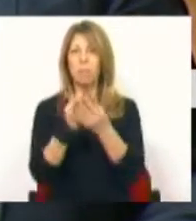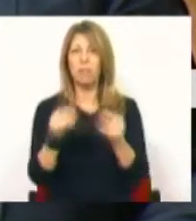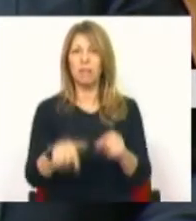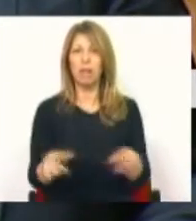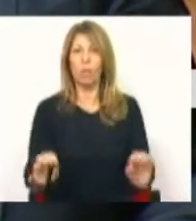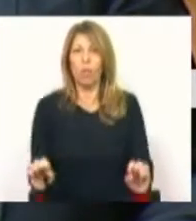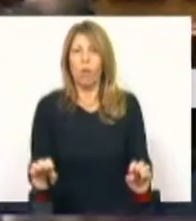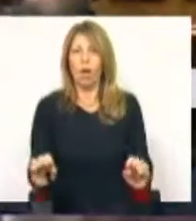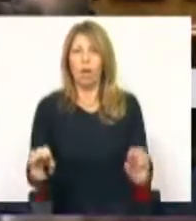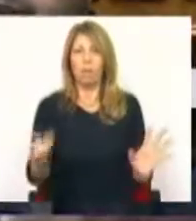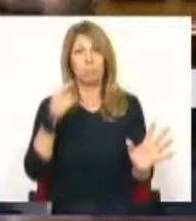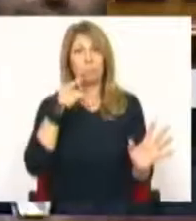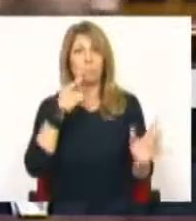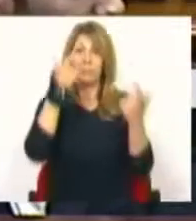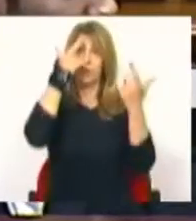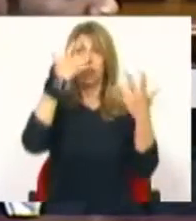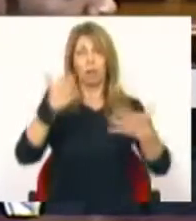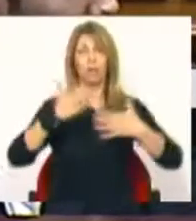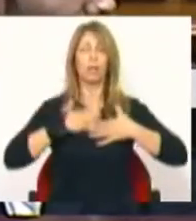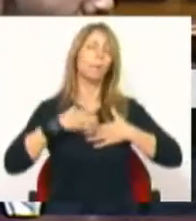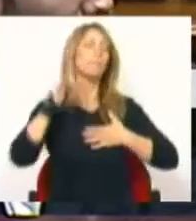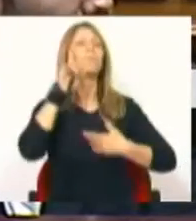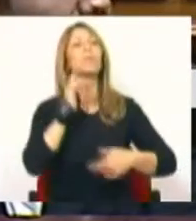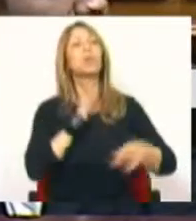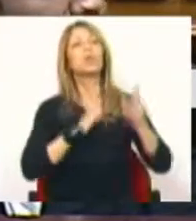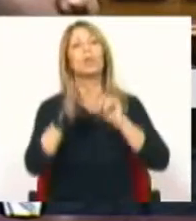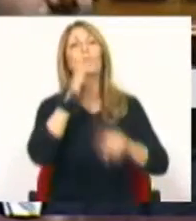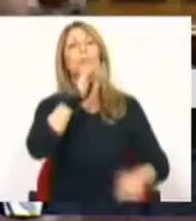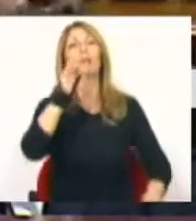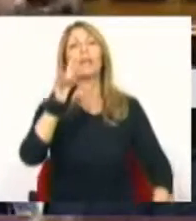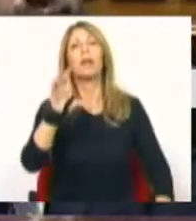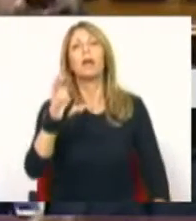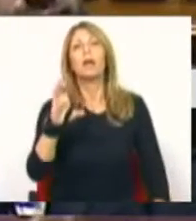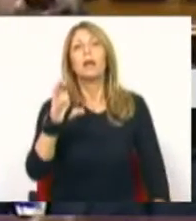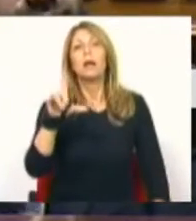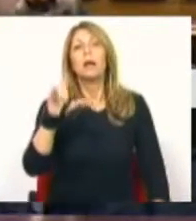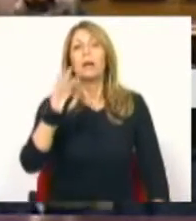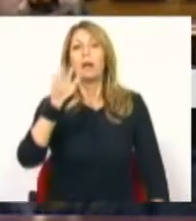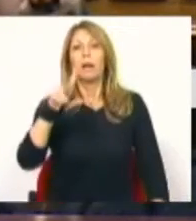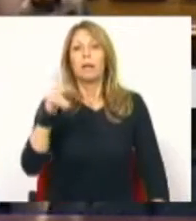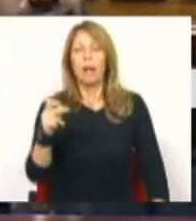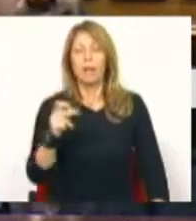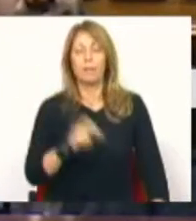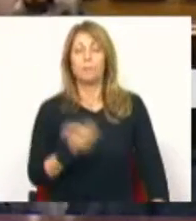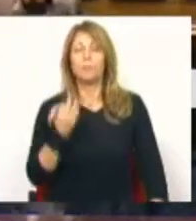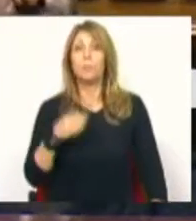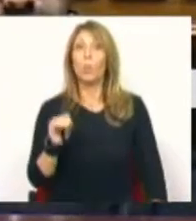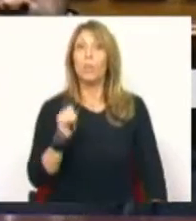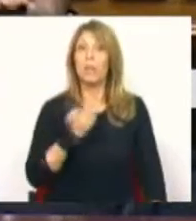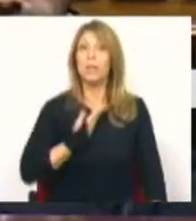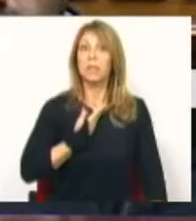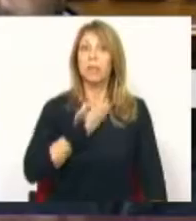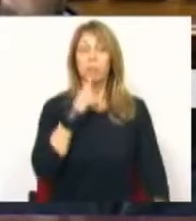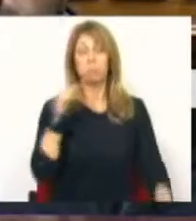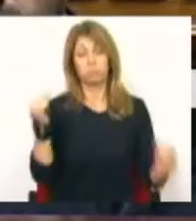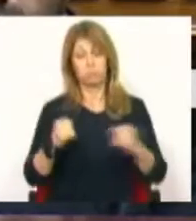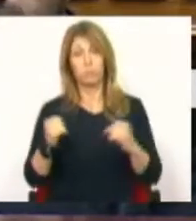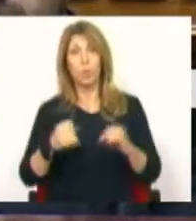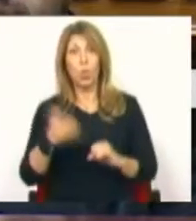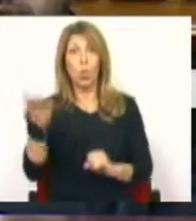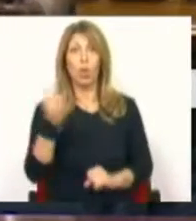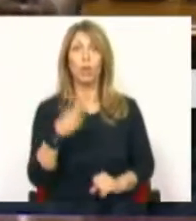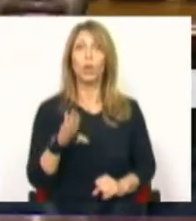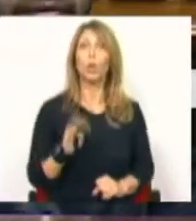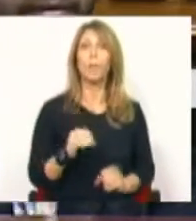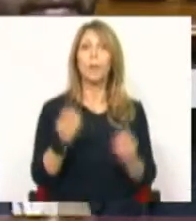do do psb deputada carla clara martins - o psd fala concorda com o partido socialista que